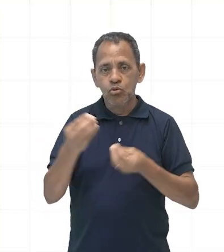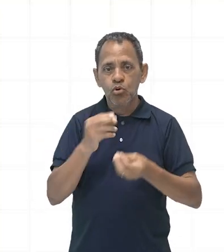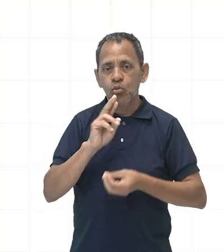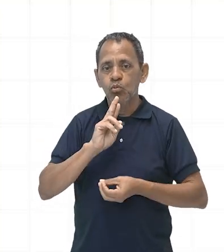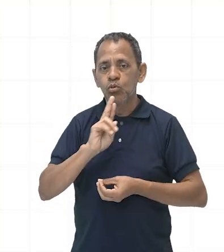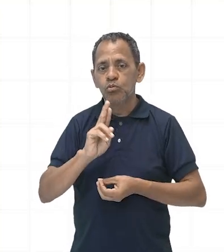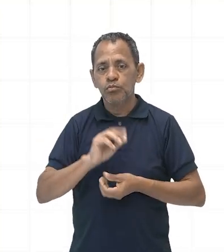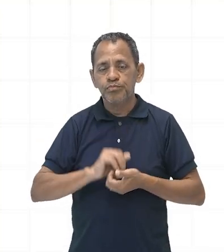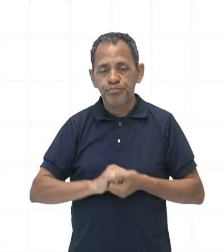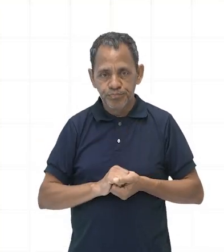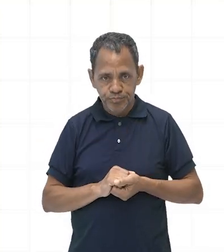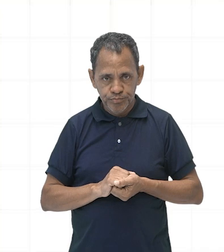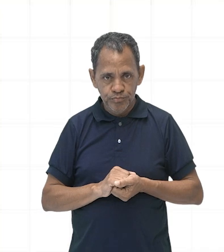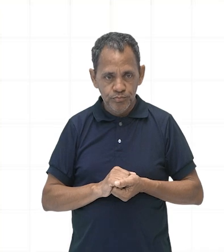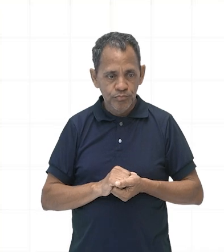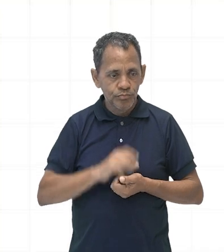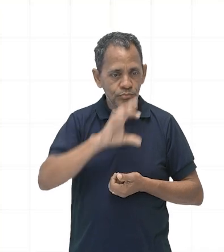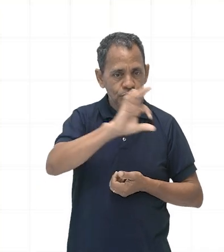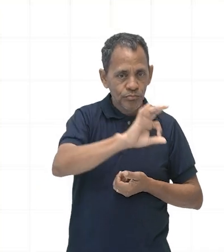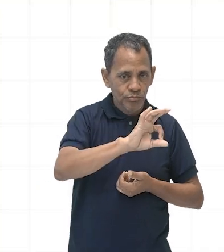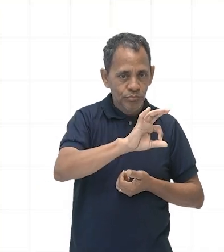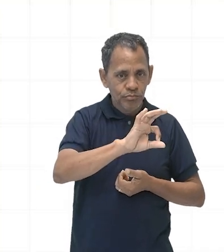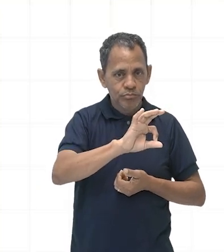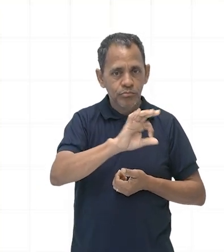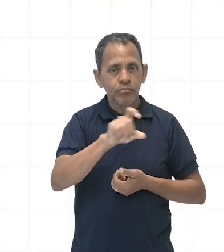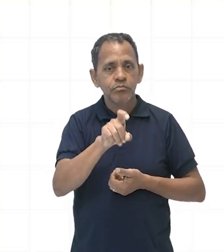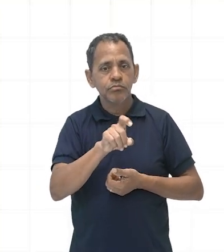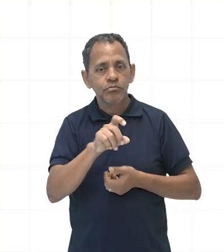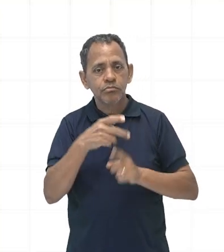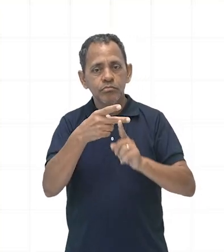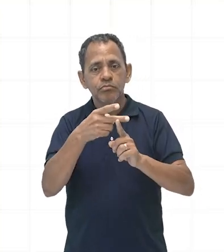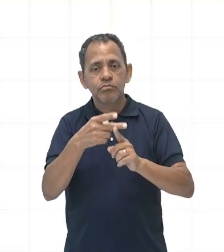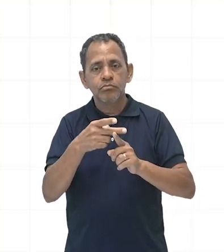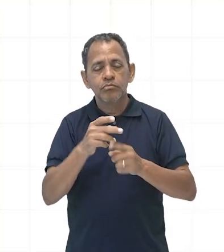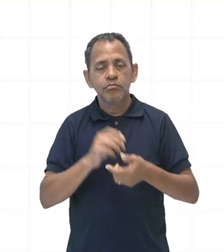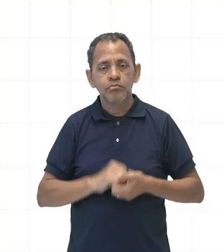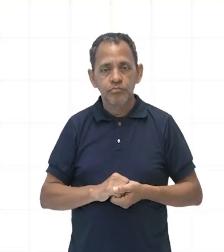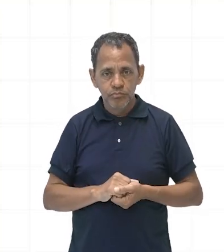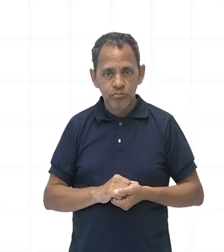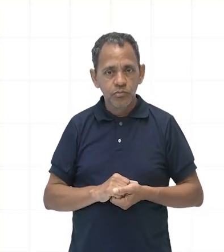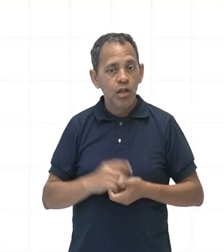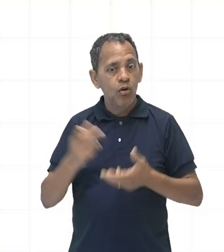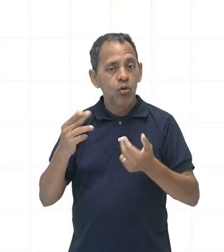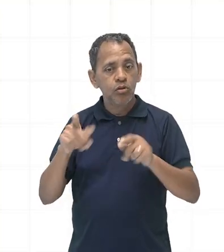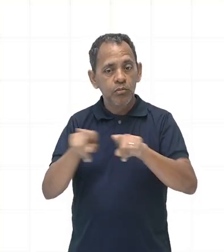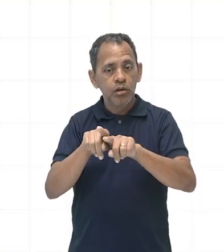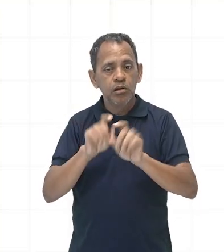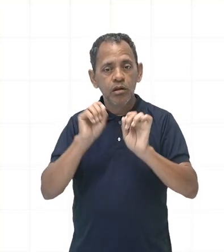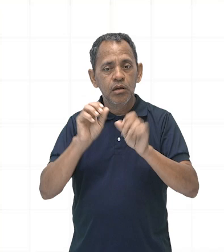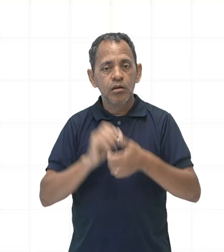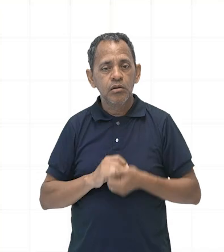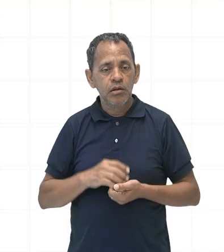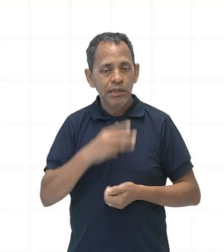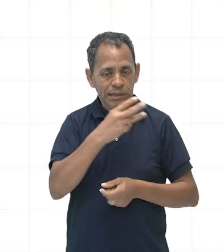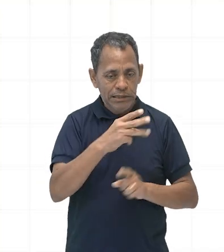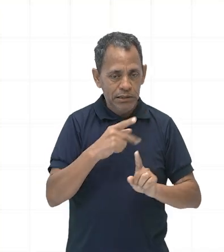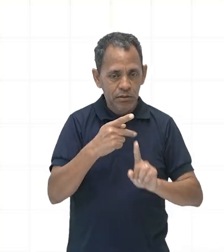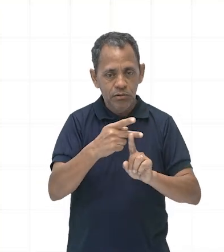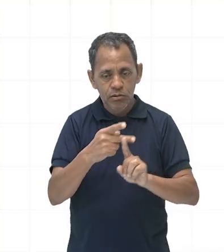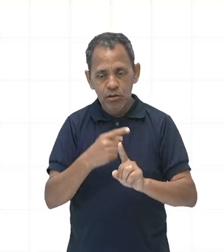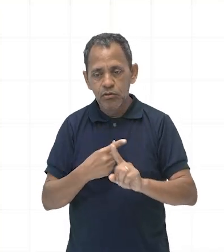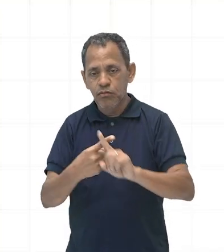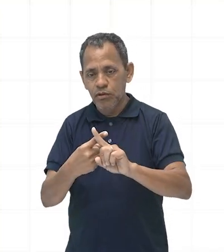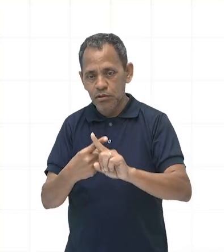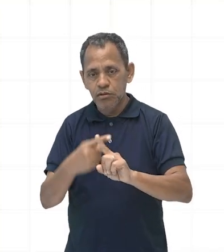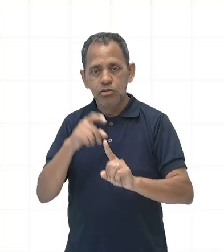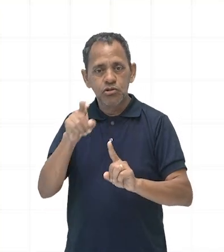ó, 9x ao quadrado, novamente, pensa comigo. 9 é a mesma coisa que 3 ao quadrado vezes